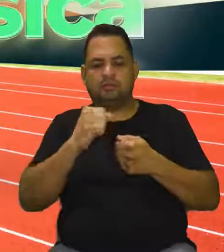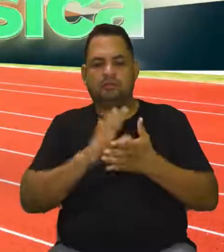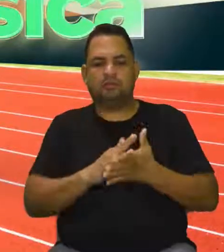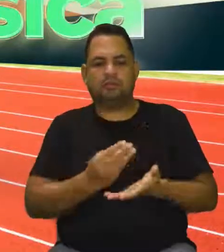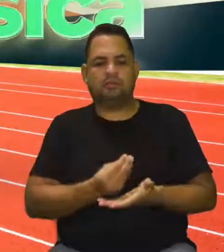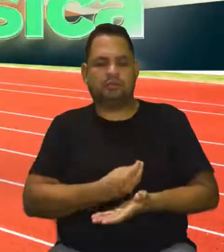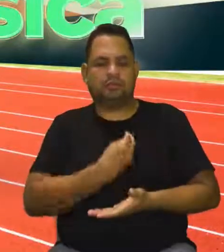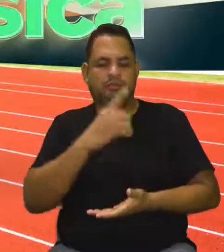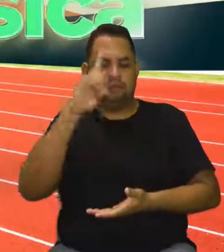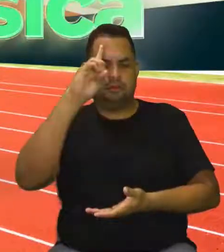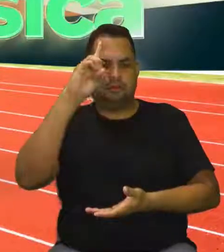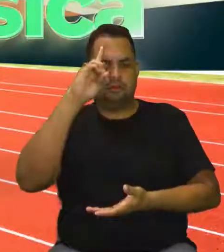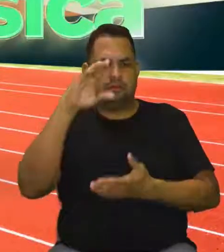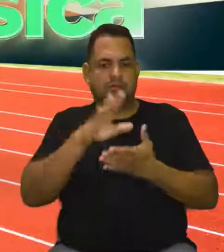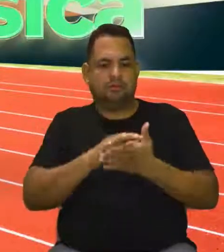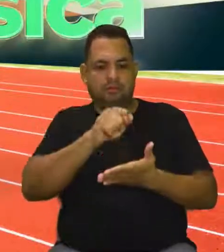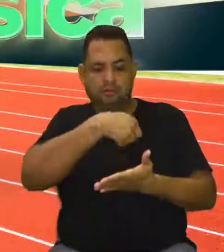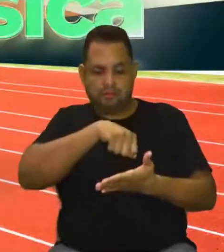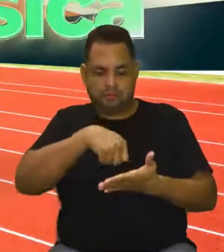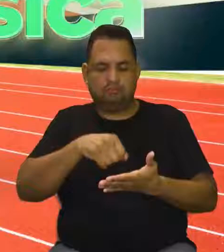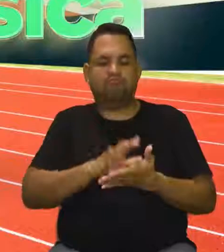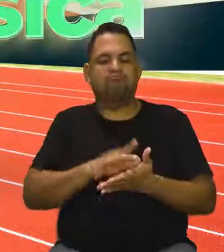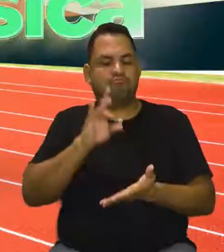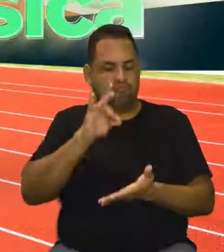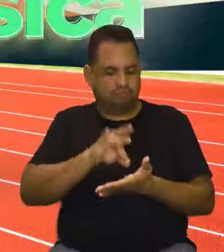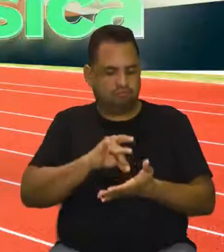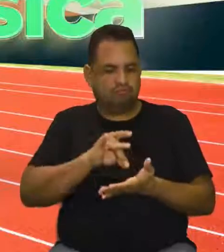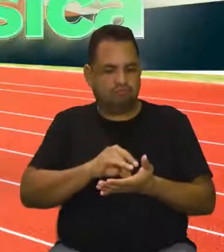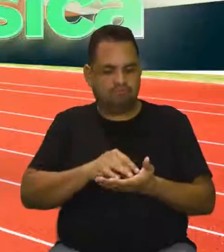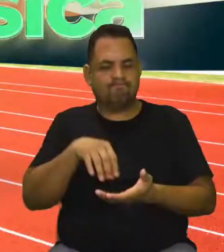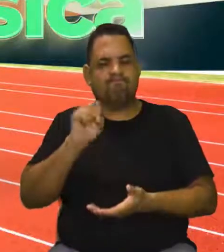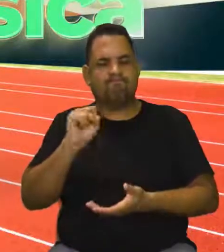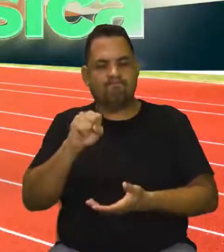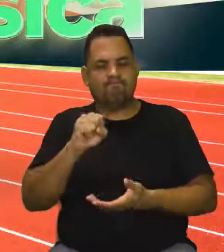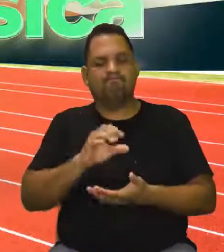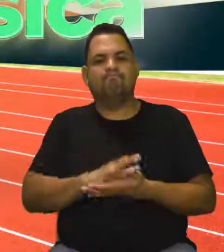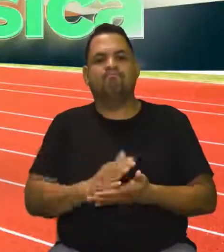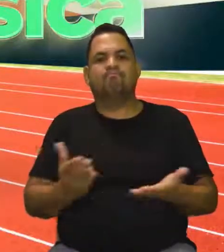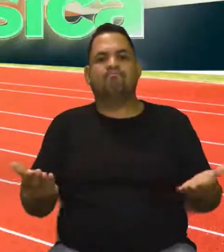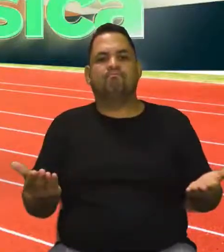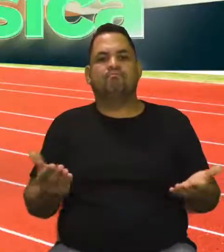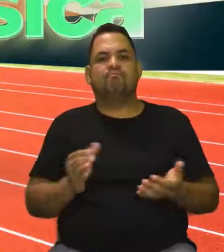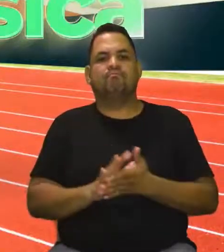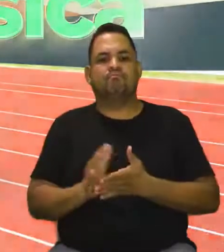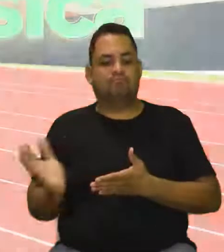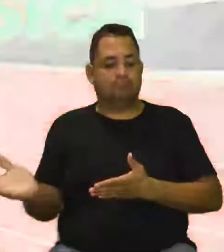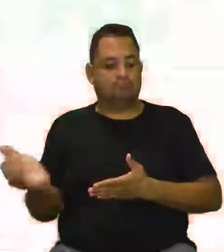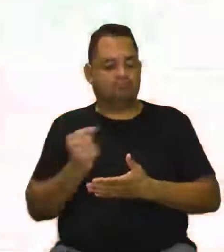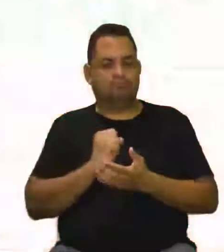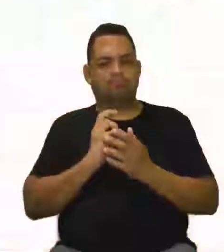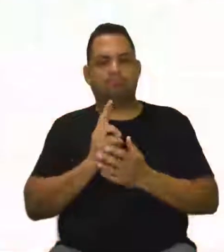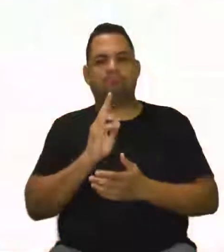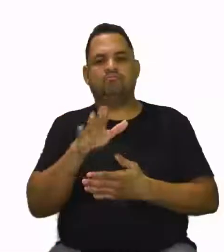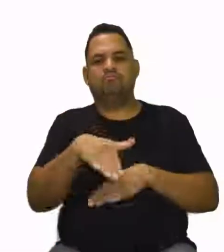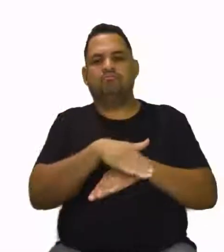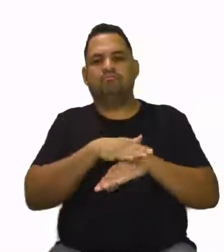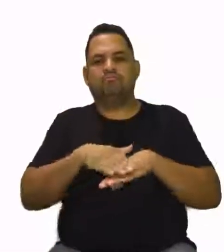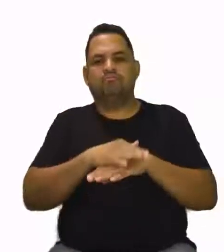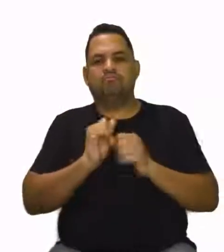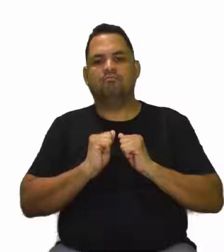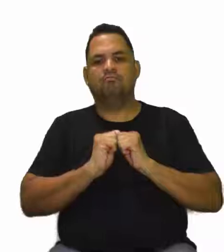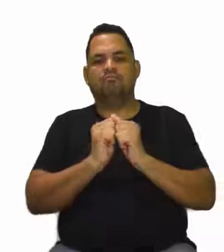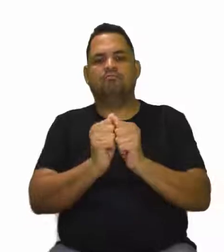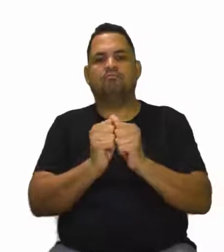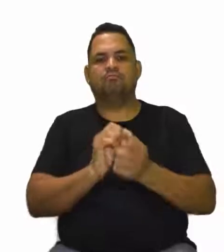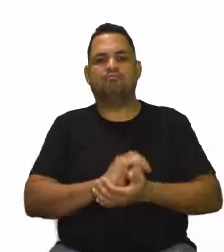vida diária. Então, anota aí, é isso mesmo. Exatamente isso. Vamos continuar a nossa conversa? Acompanha